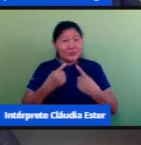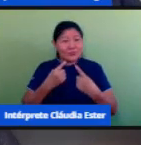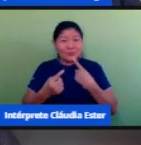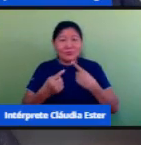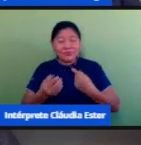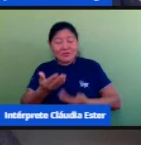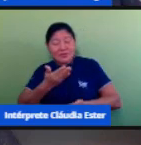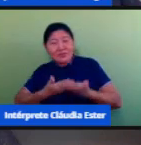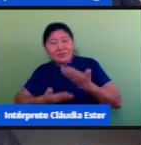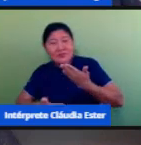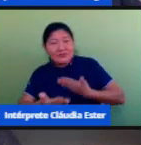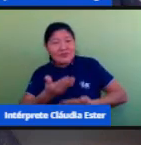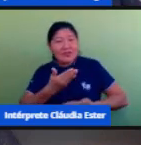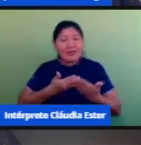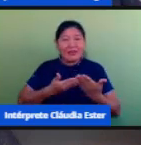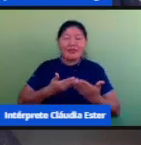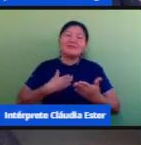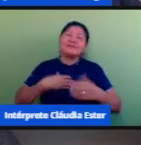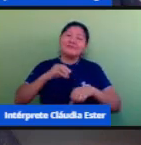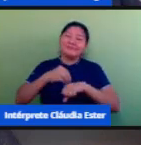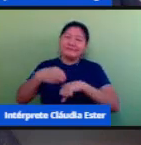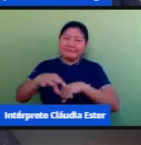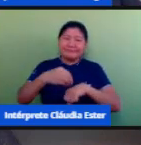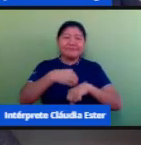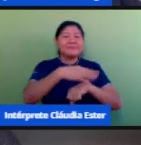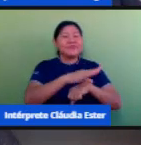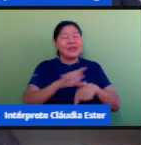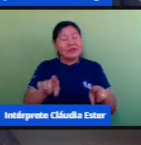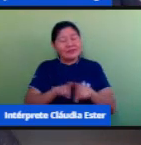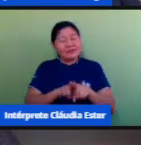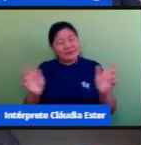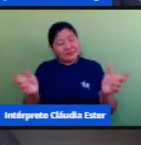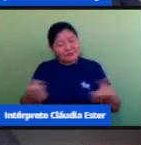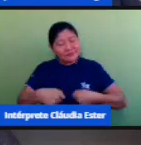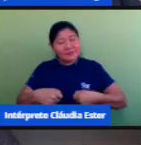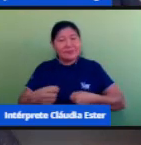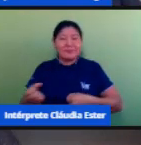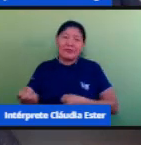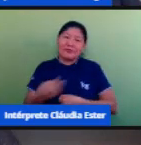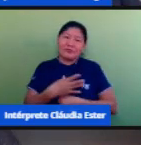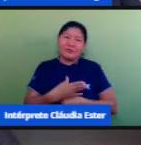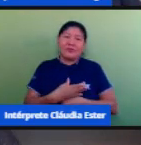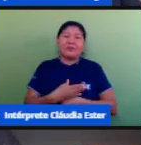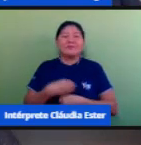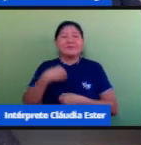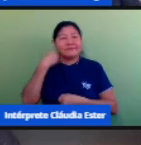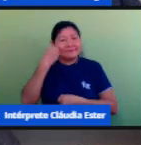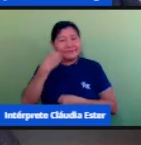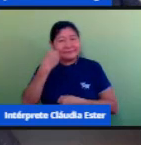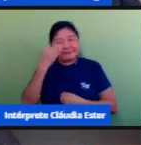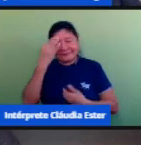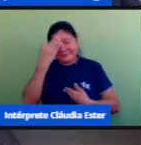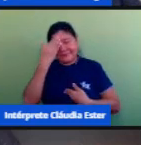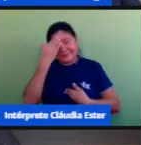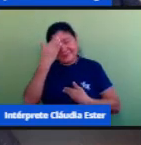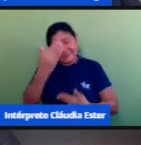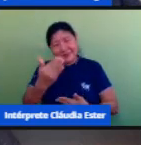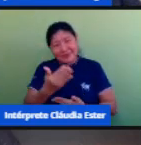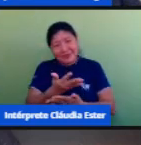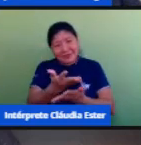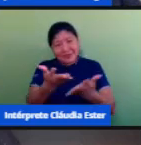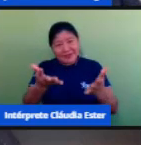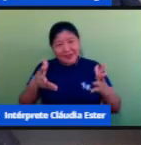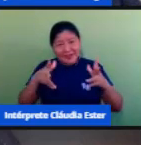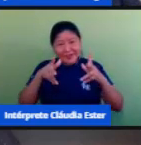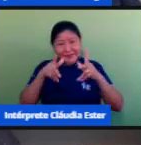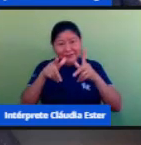desses desafios e também as possibilidades. Obrigada a todos. Deixei uma reflexão do Paulo